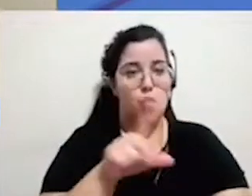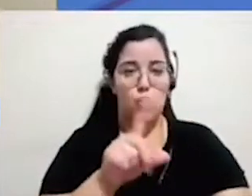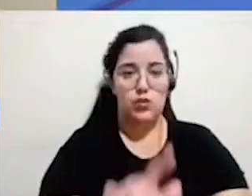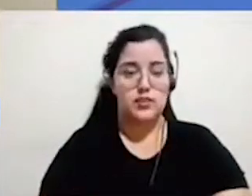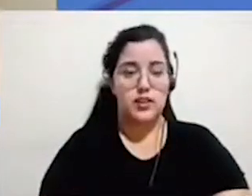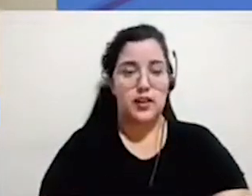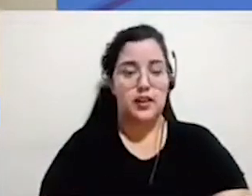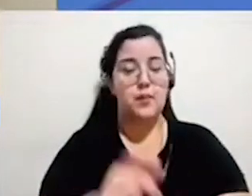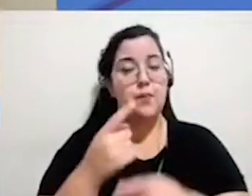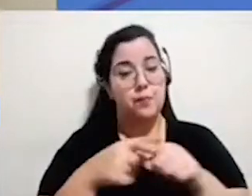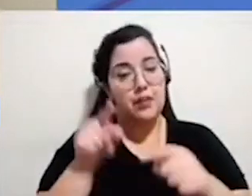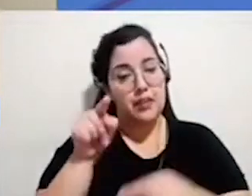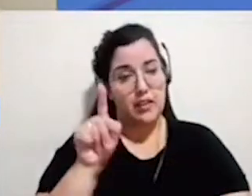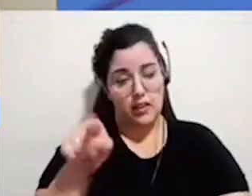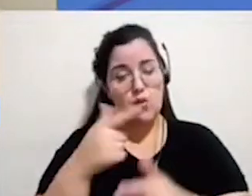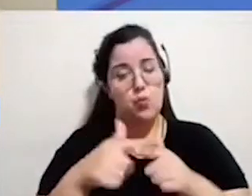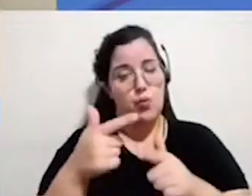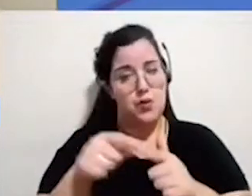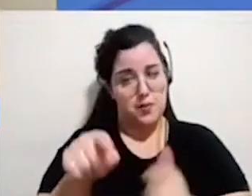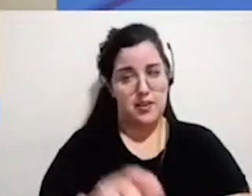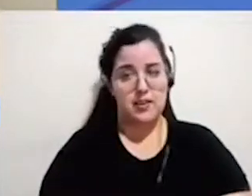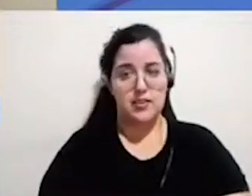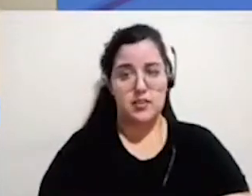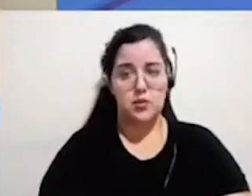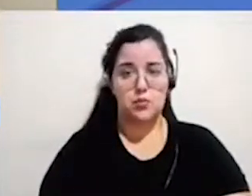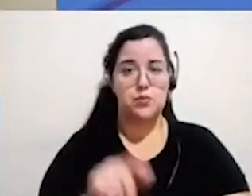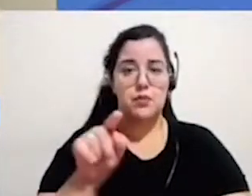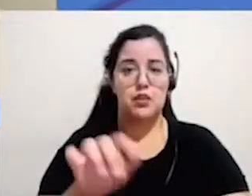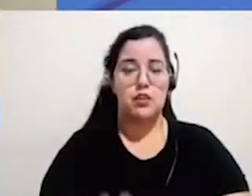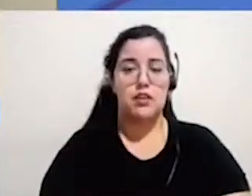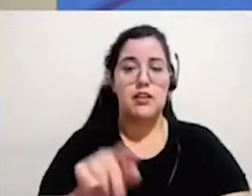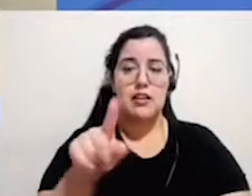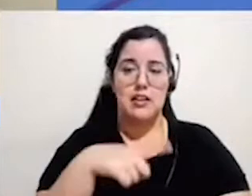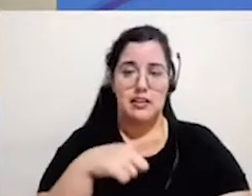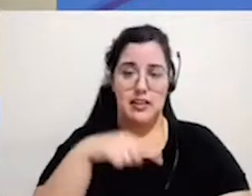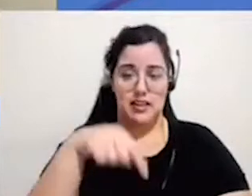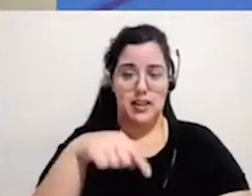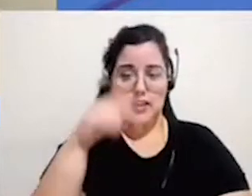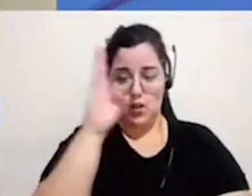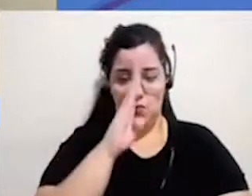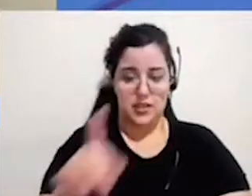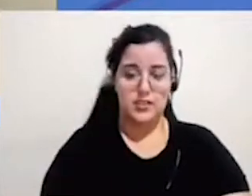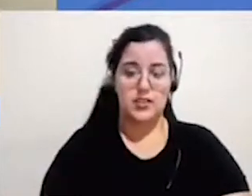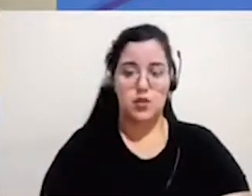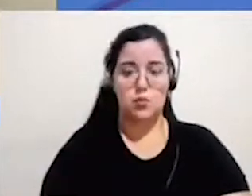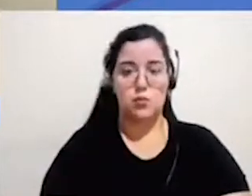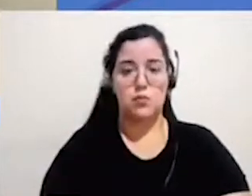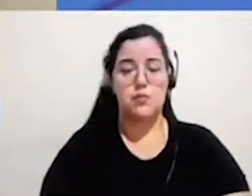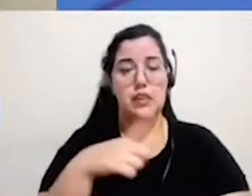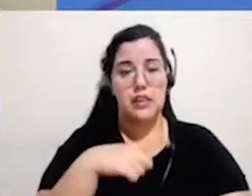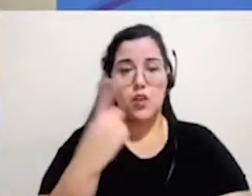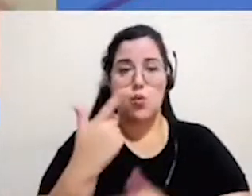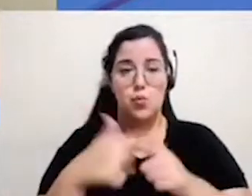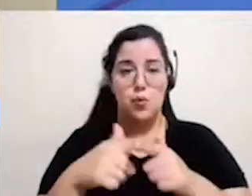assim, é um pouco isso que a gente está pensando. Quando a questão da exclusão no país é uma questão que ela deveria afetar